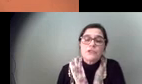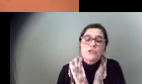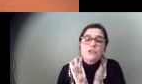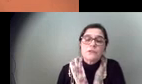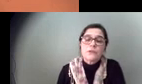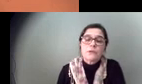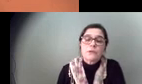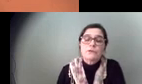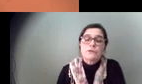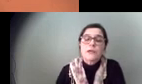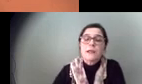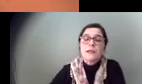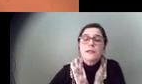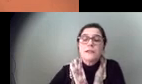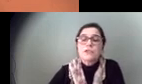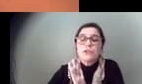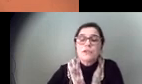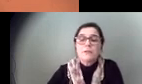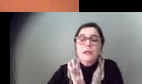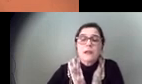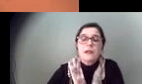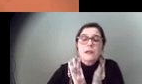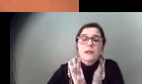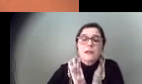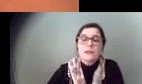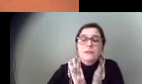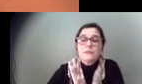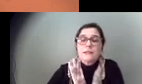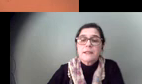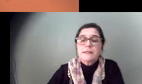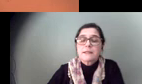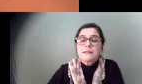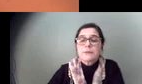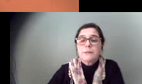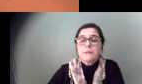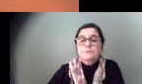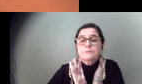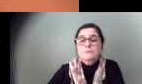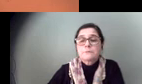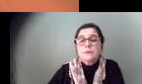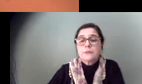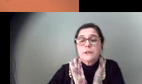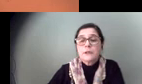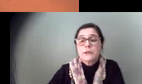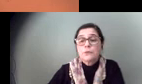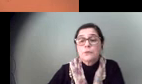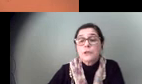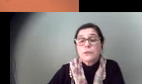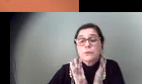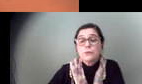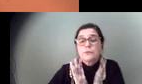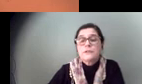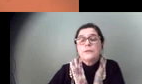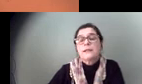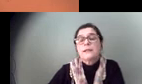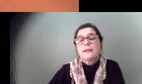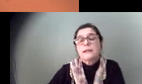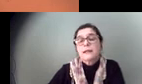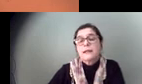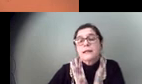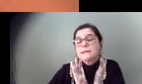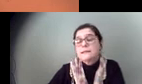no dia a dia dos alunos. E aí a gente teve também essa questão, né, dos alunos, né,